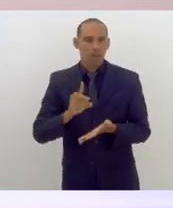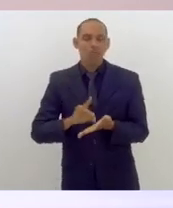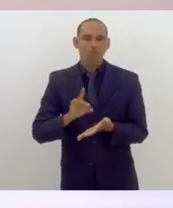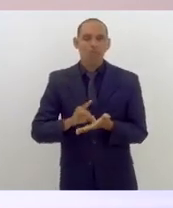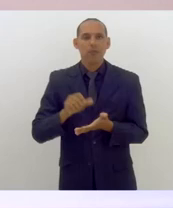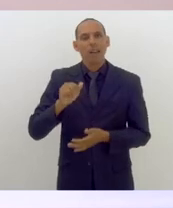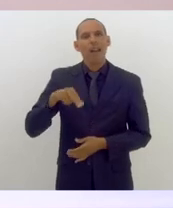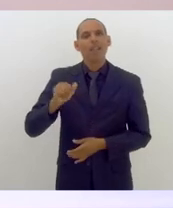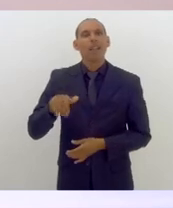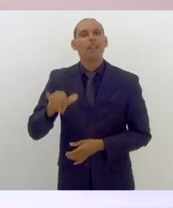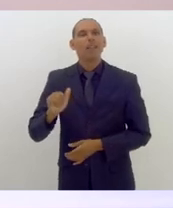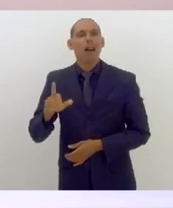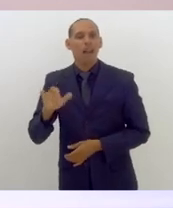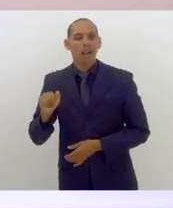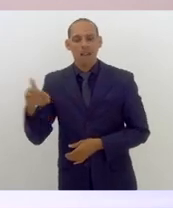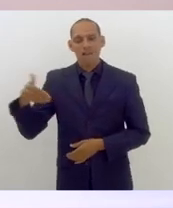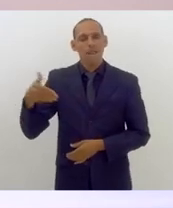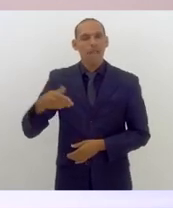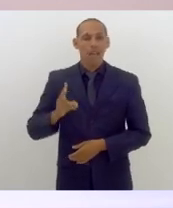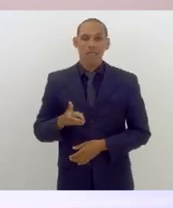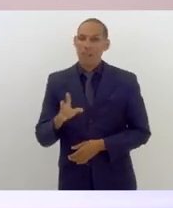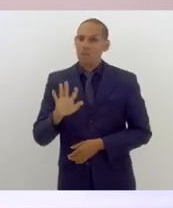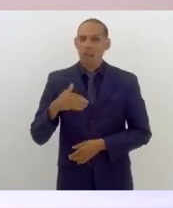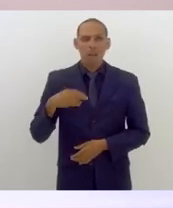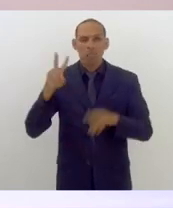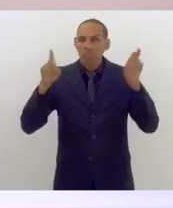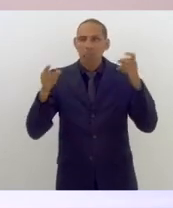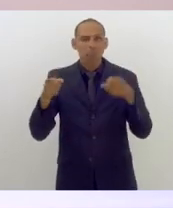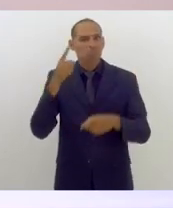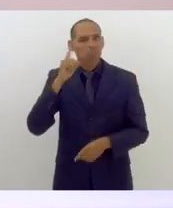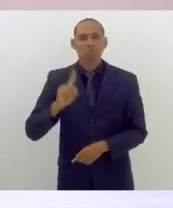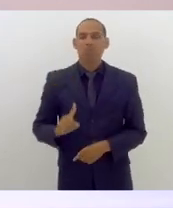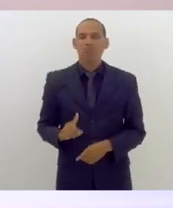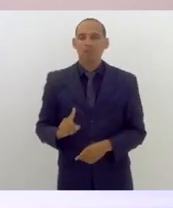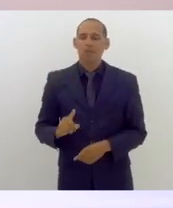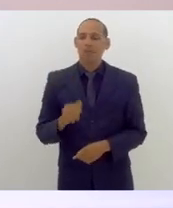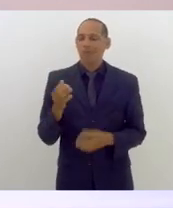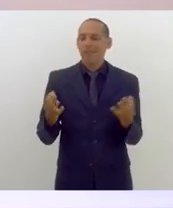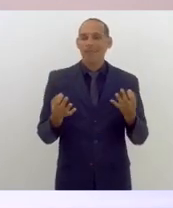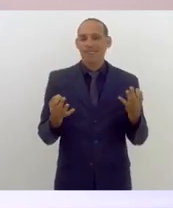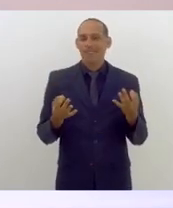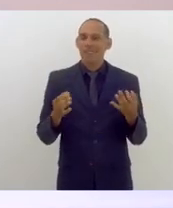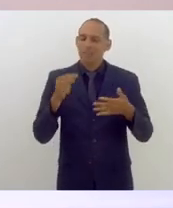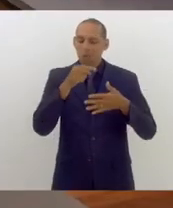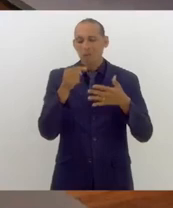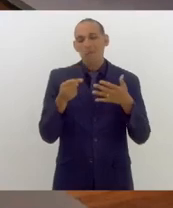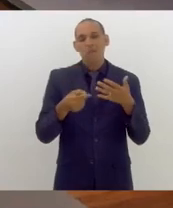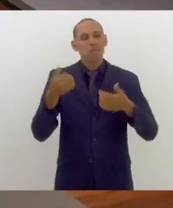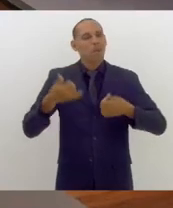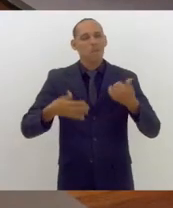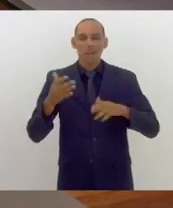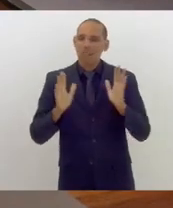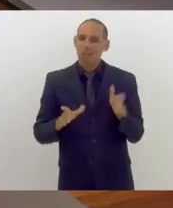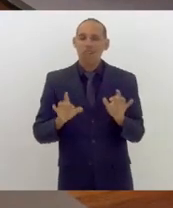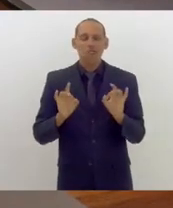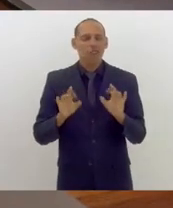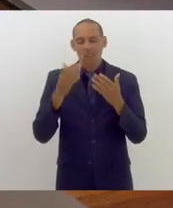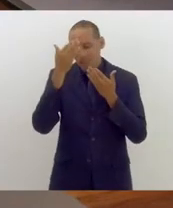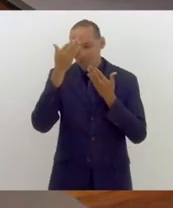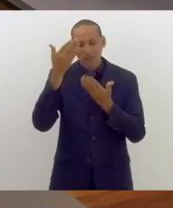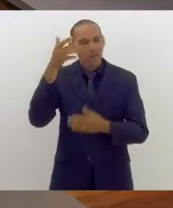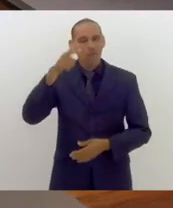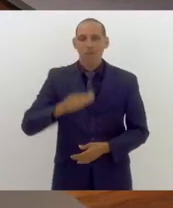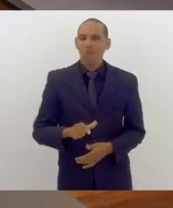tá sempre aqui mas esse tema né não vem à tona eram essas as considerações deputadas só agradecer novamente